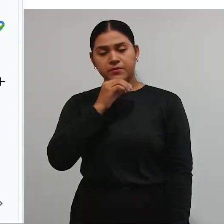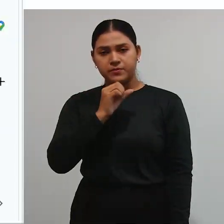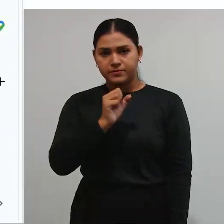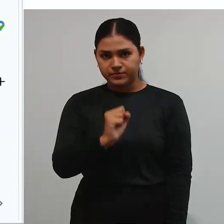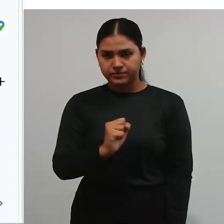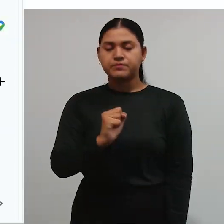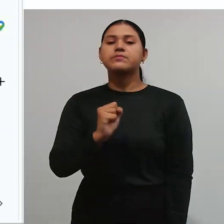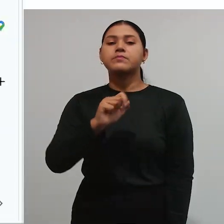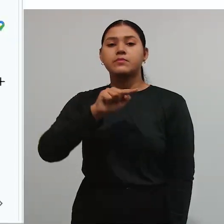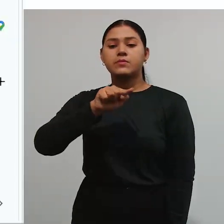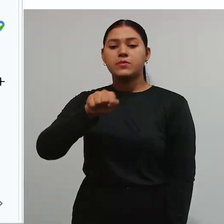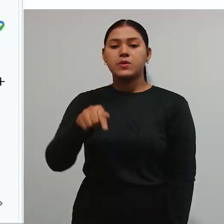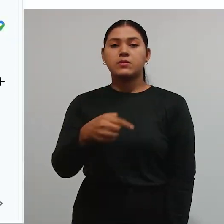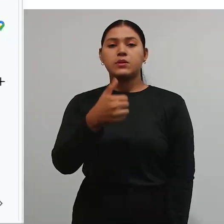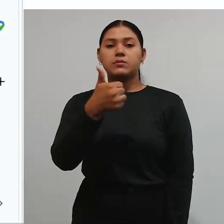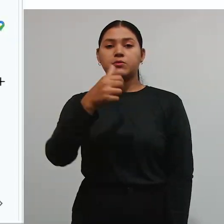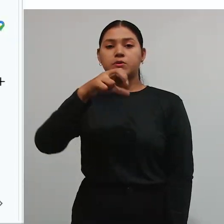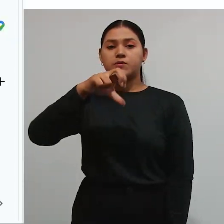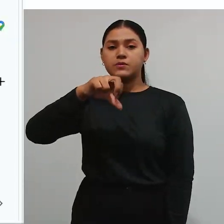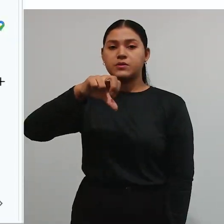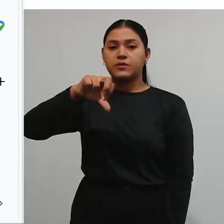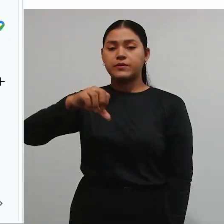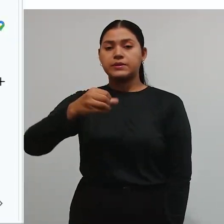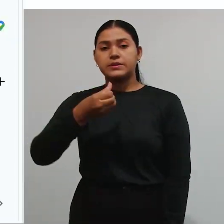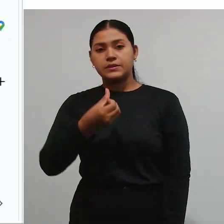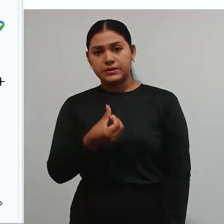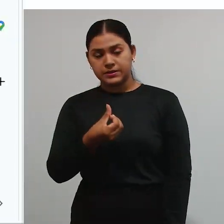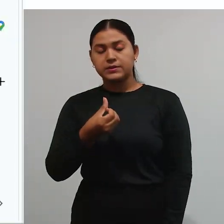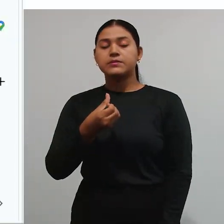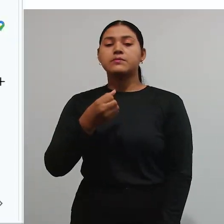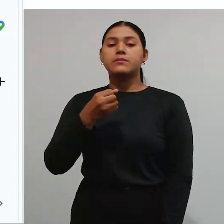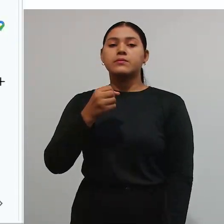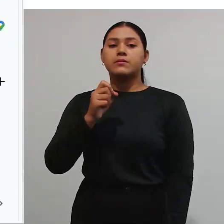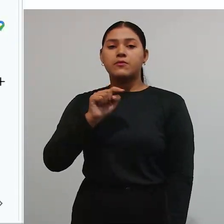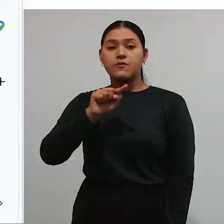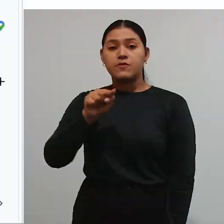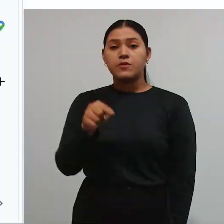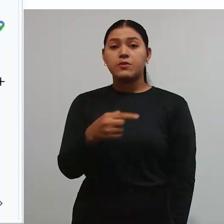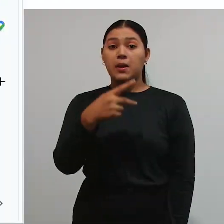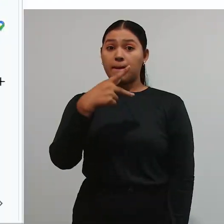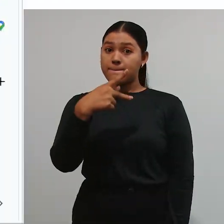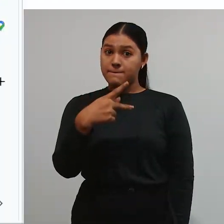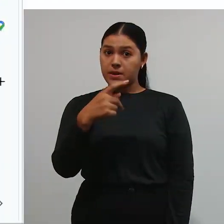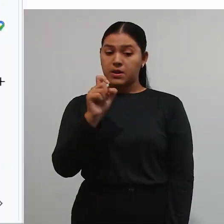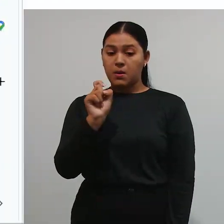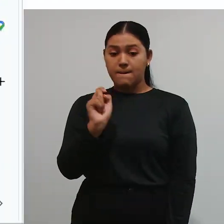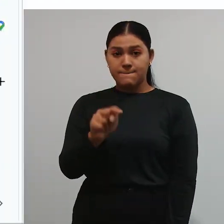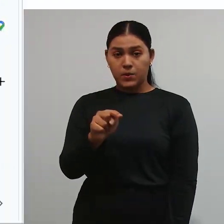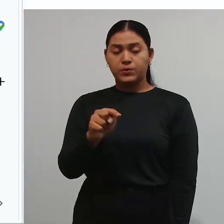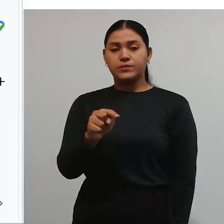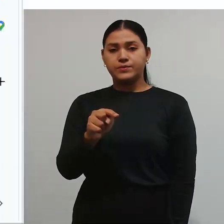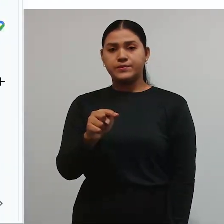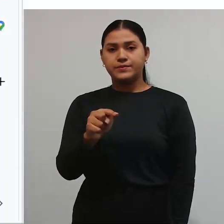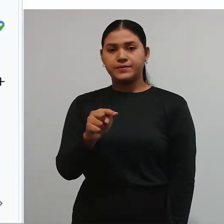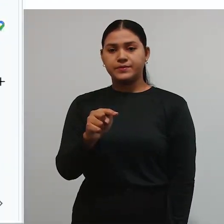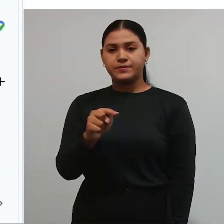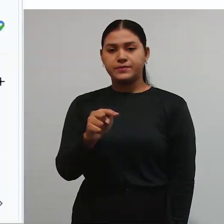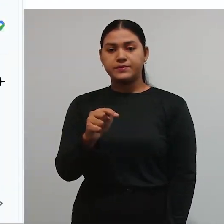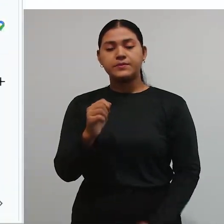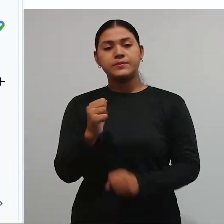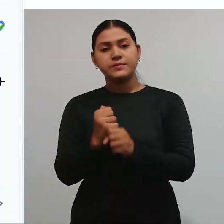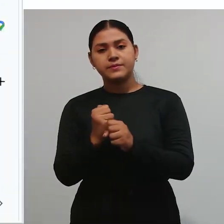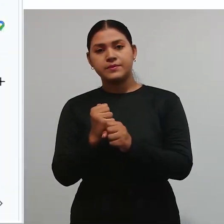1996, vírgula, P ponto, ou P minúsculo, P ponto